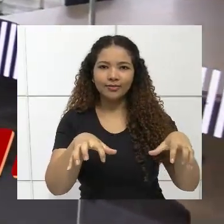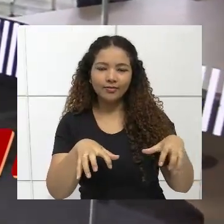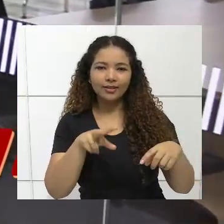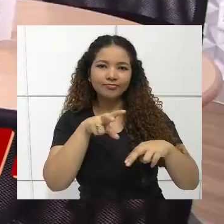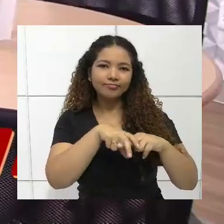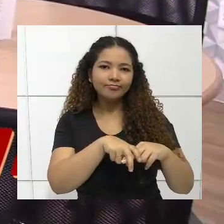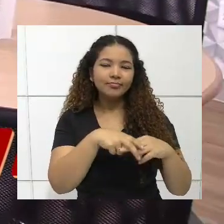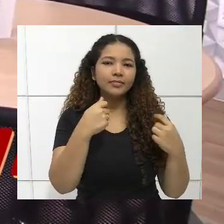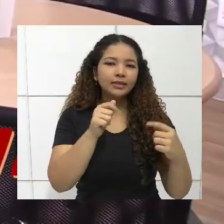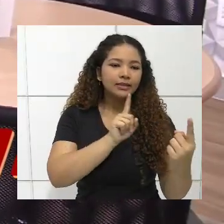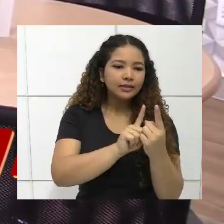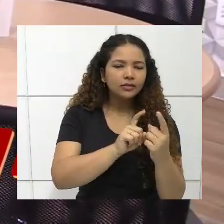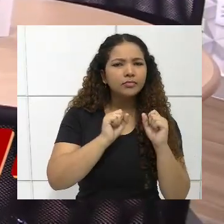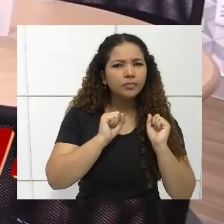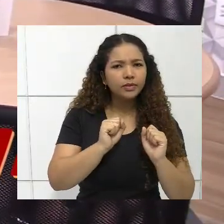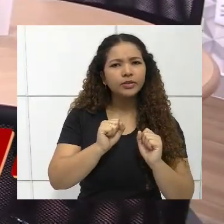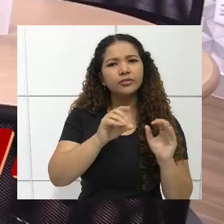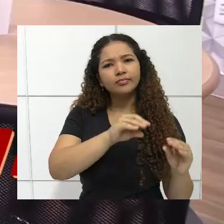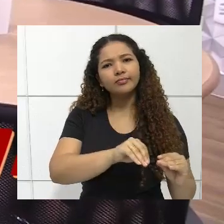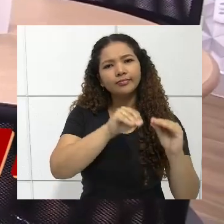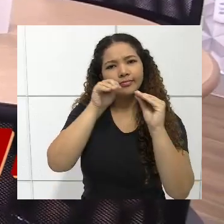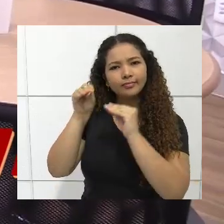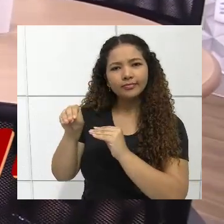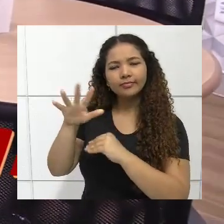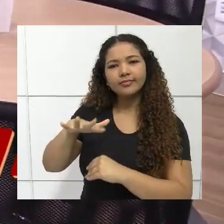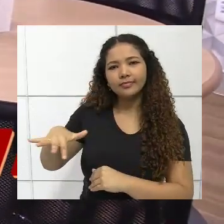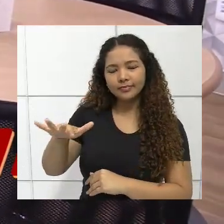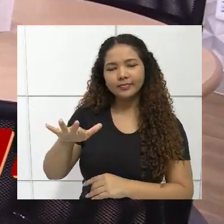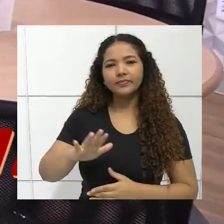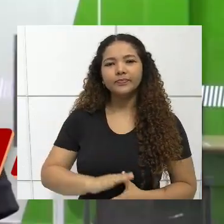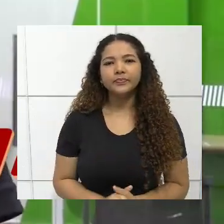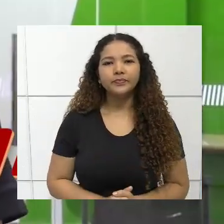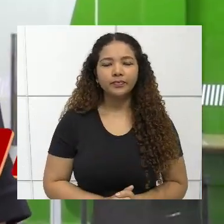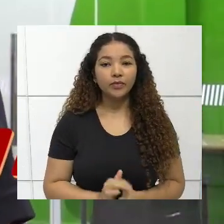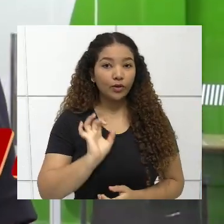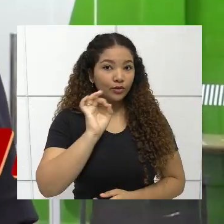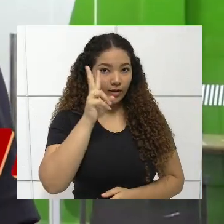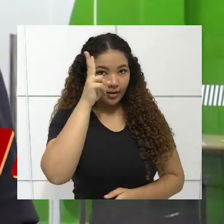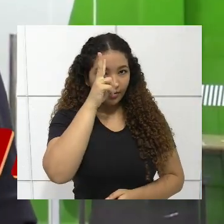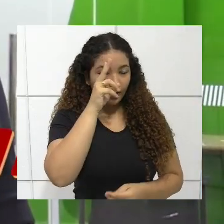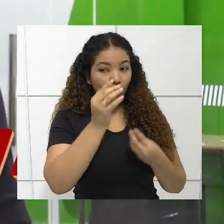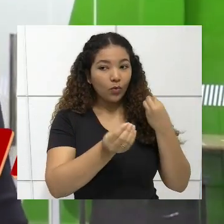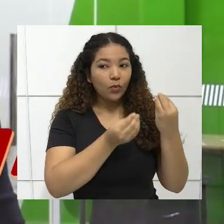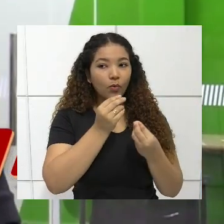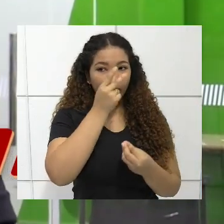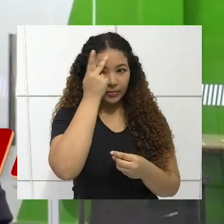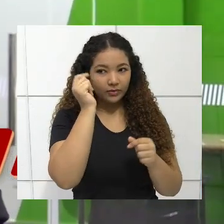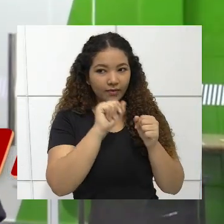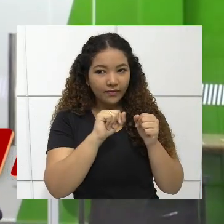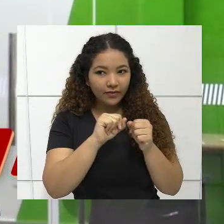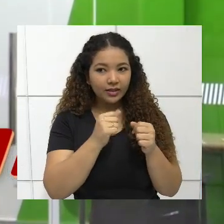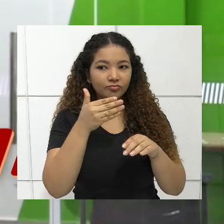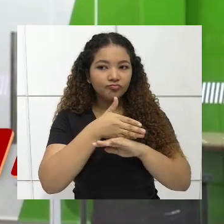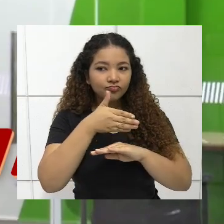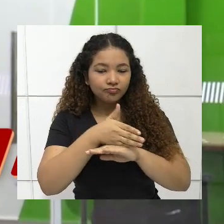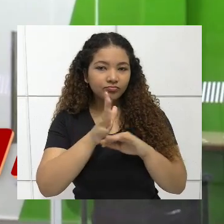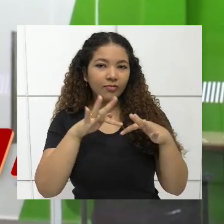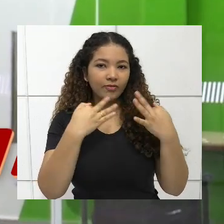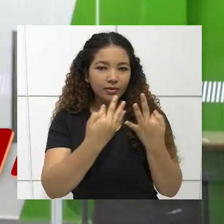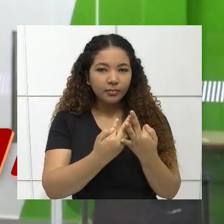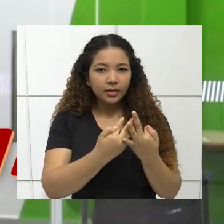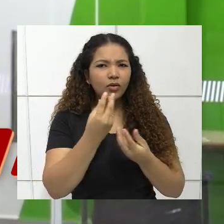sua casa, vem para cá, vem conhecer esse espaço. Marcos, só lembrando, como é que a pessoa faz parte aqui da família do Sicredi, né? Como